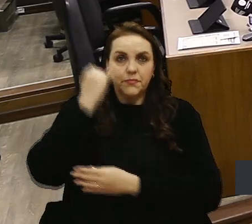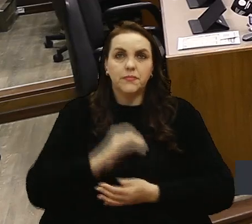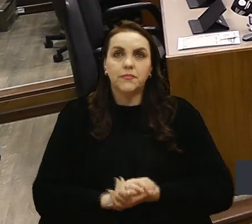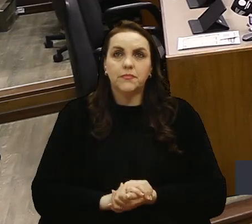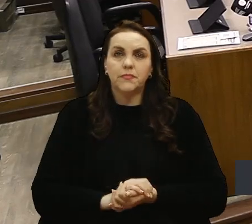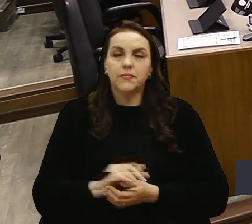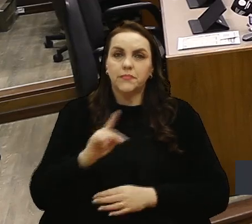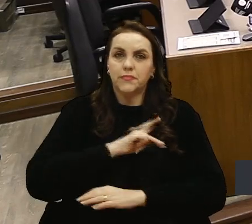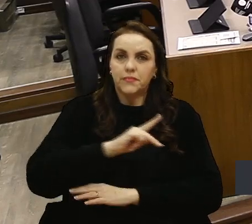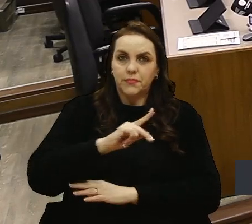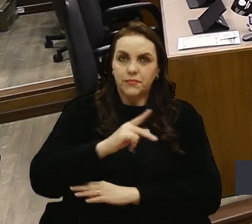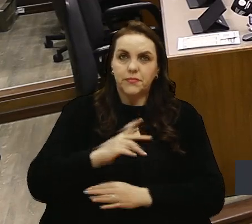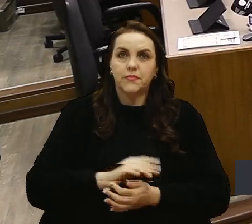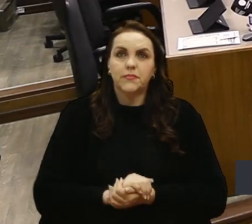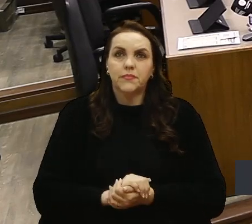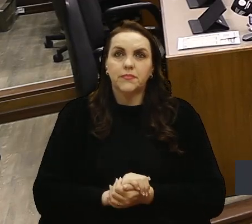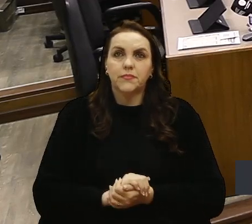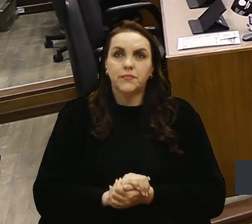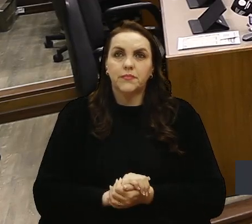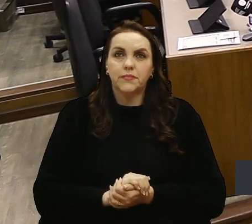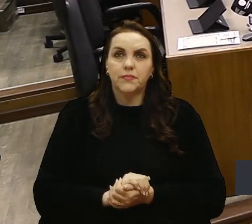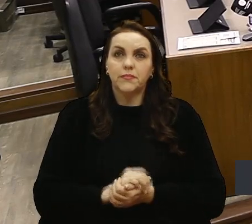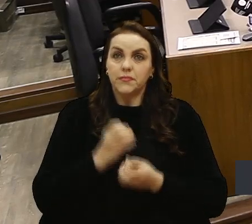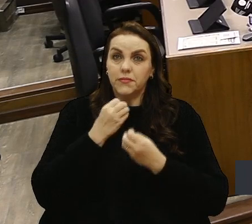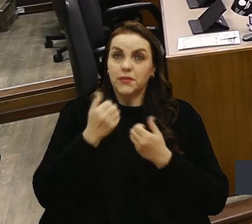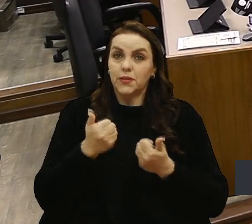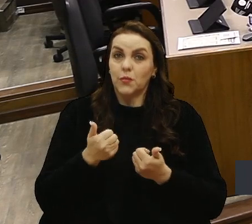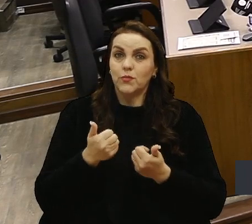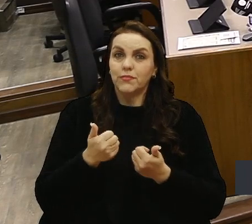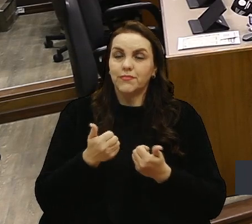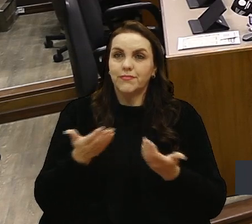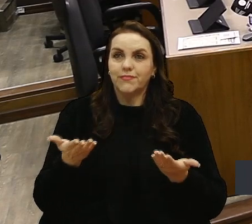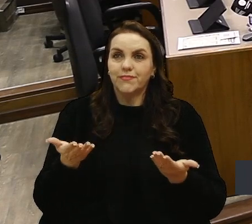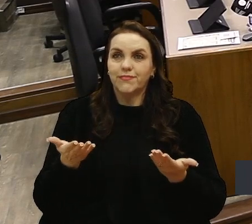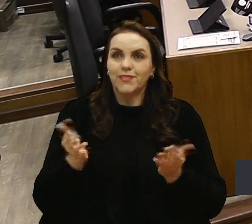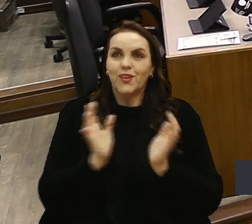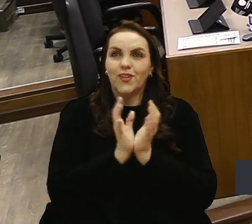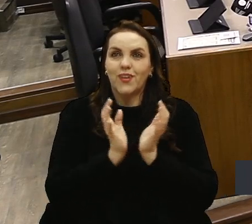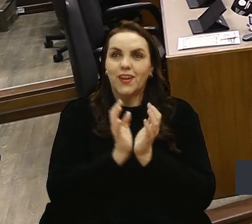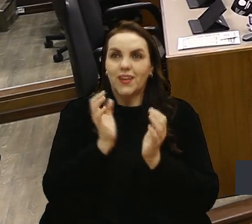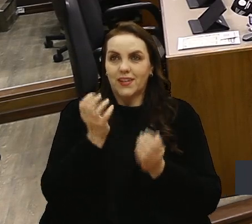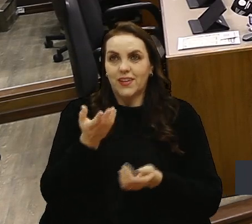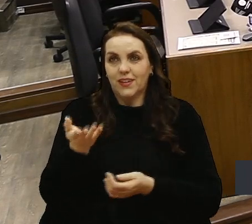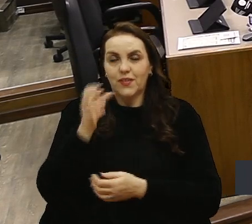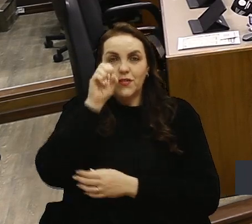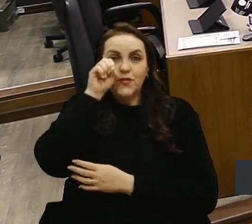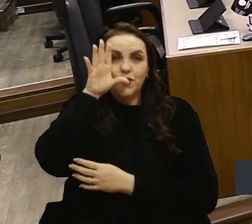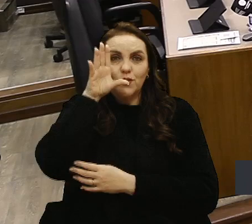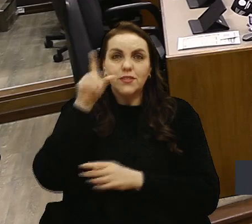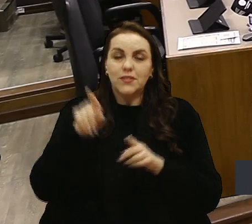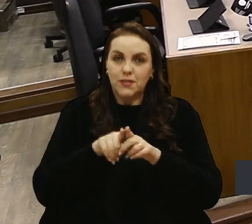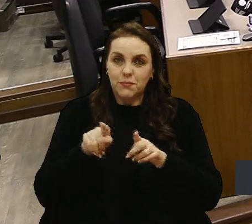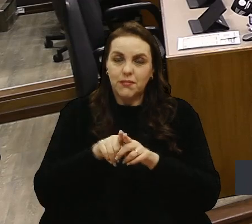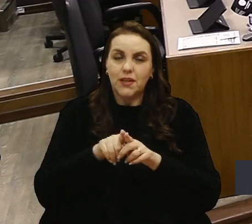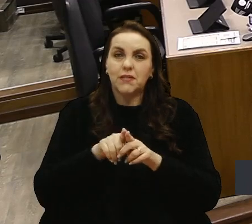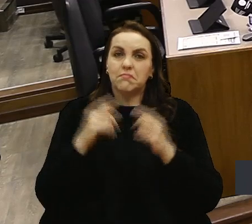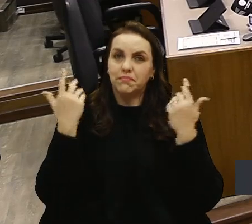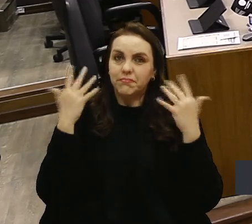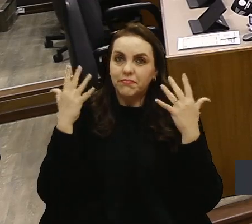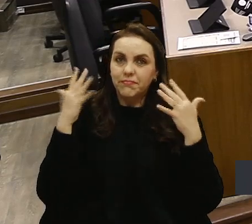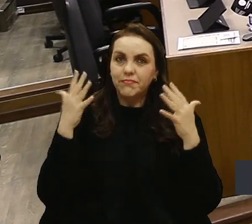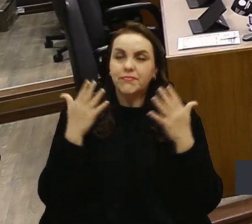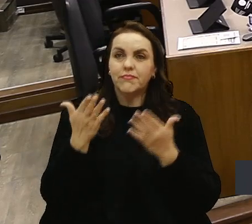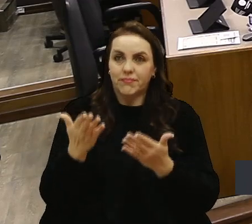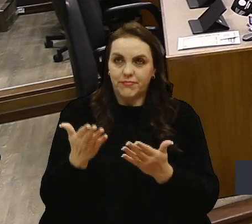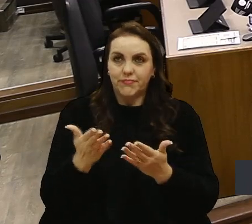Senhor presidente, que bom, o meu colega Fiuza também faz um voto de congratulações e a gente